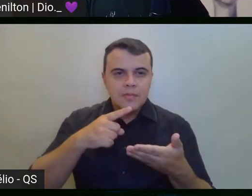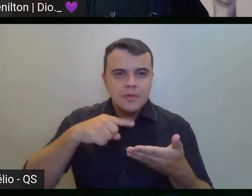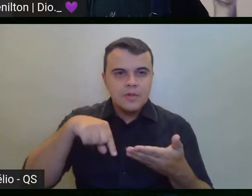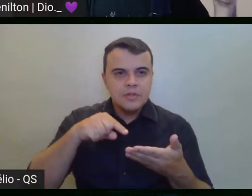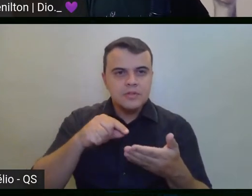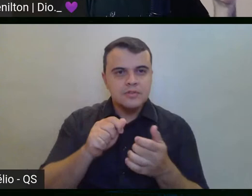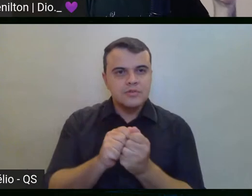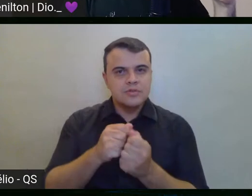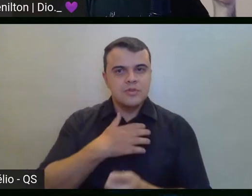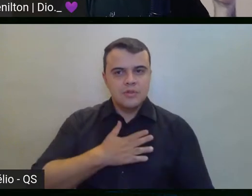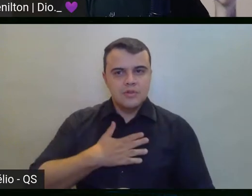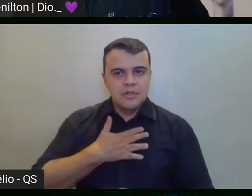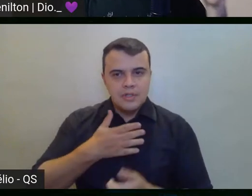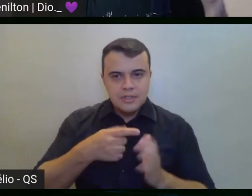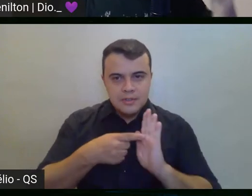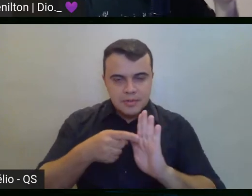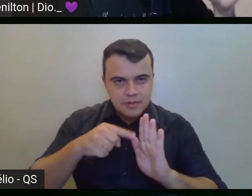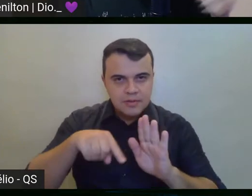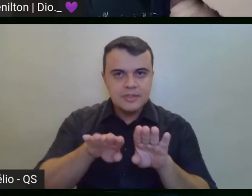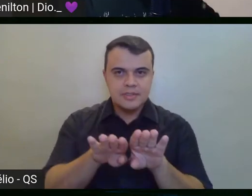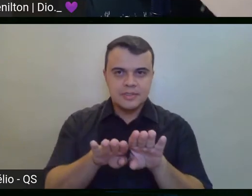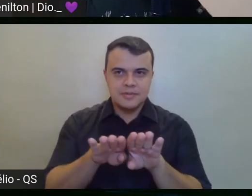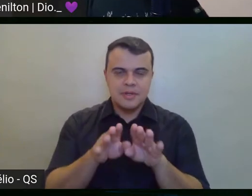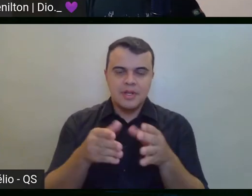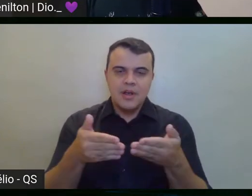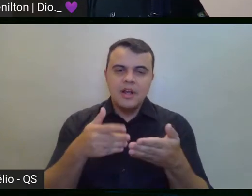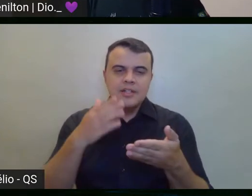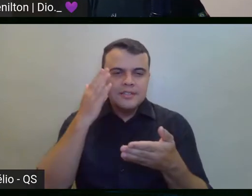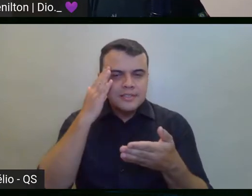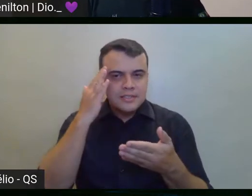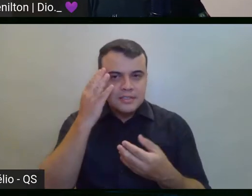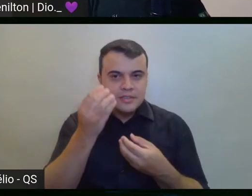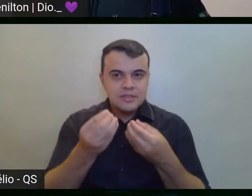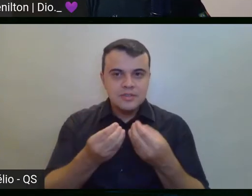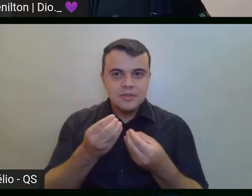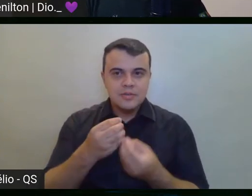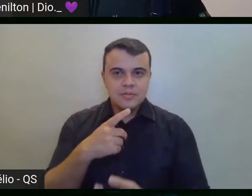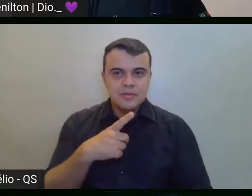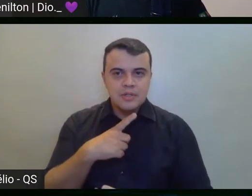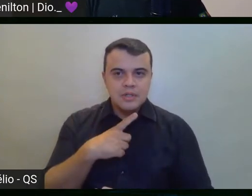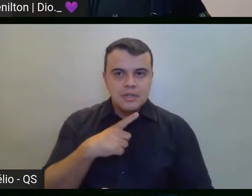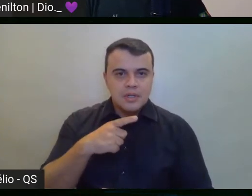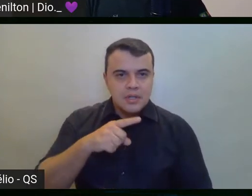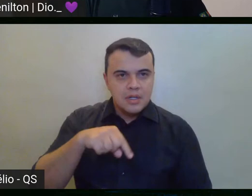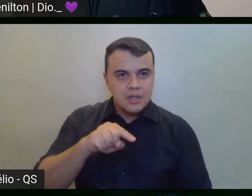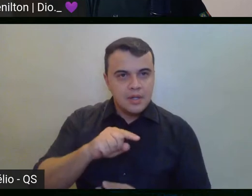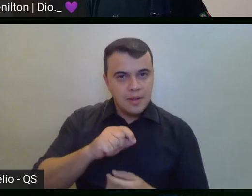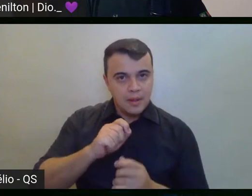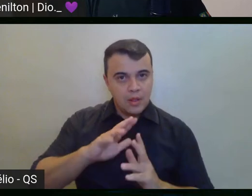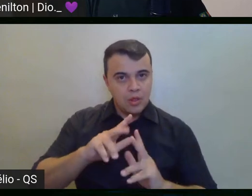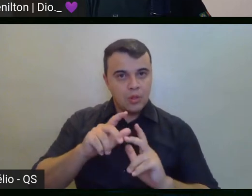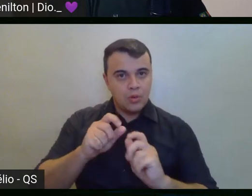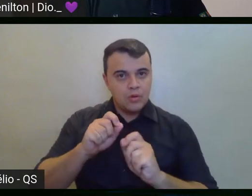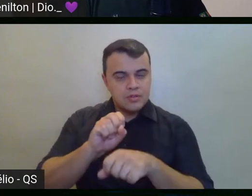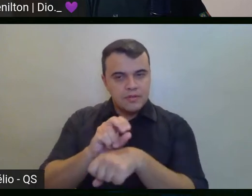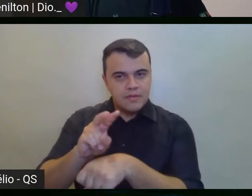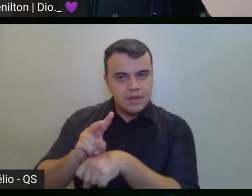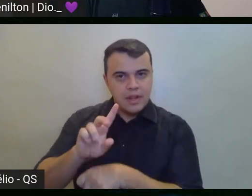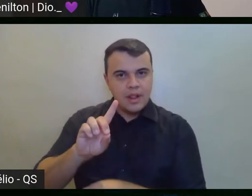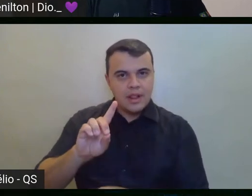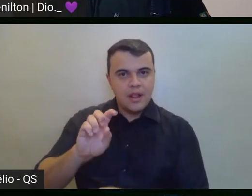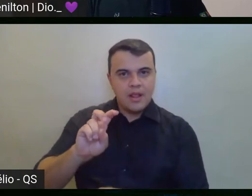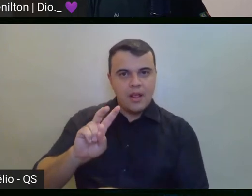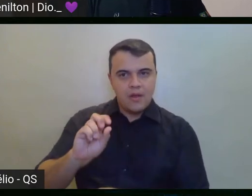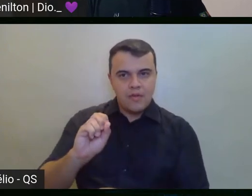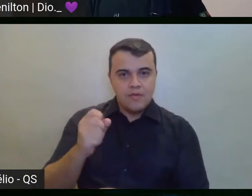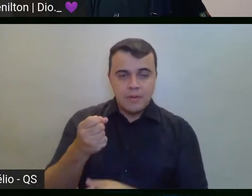gostaria de apresentar para vocês para vocês entenderem um pouco dessa área né e do mercado que existe aí em Devotos então